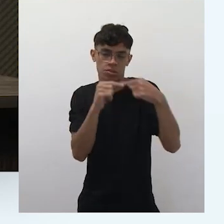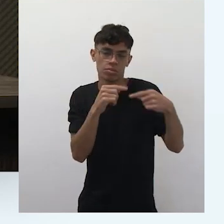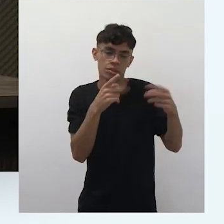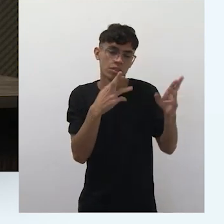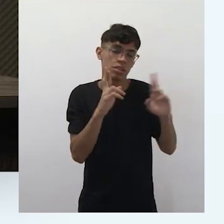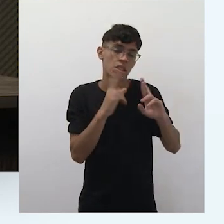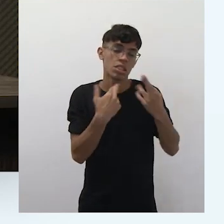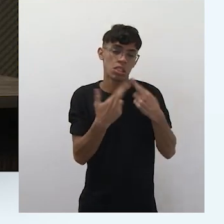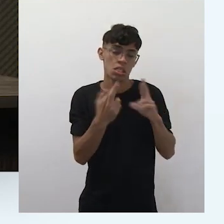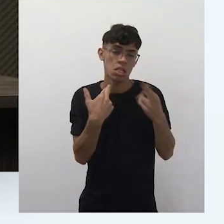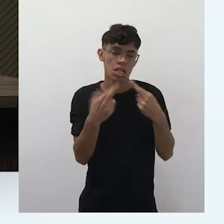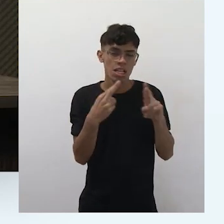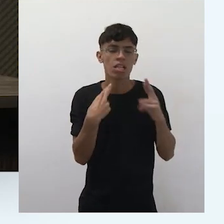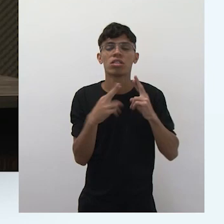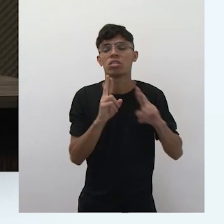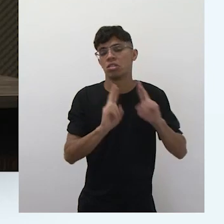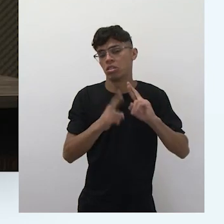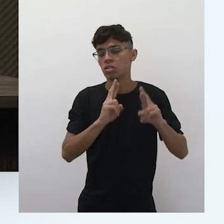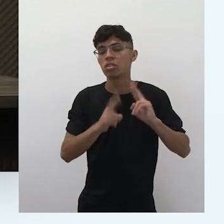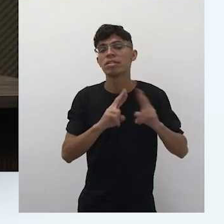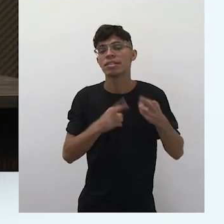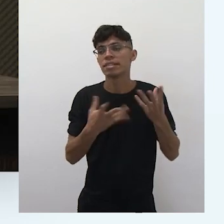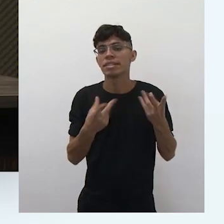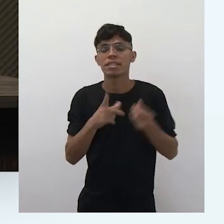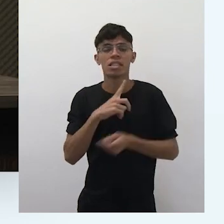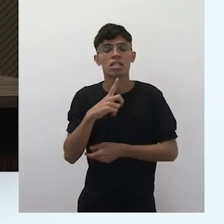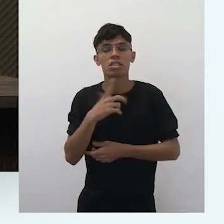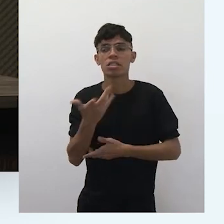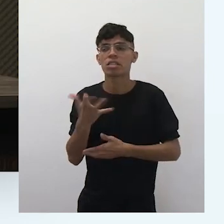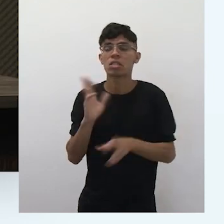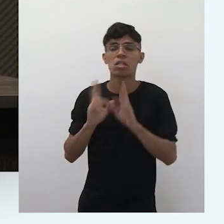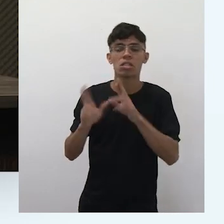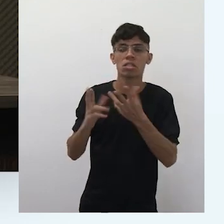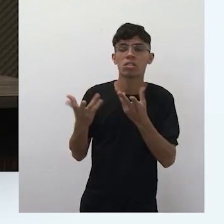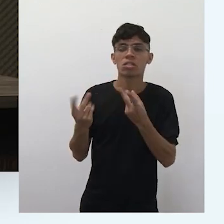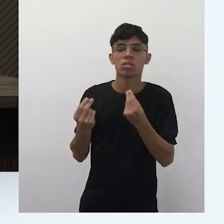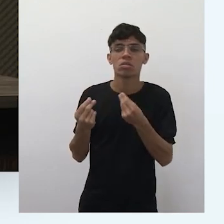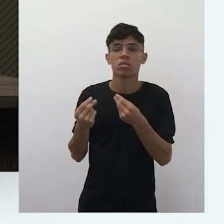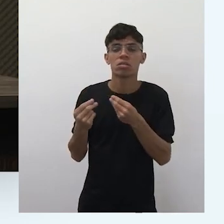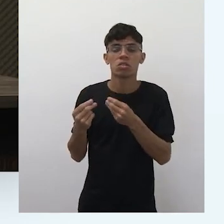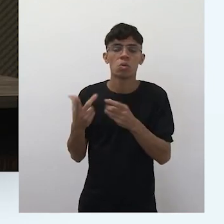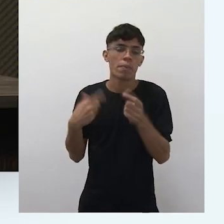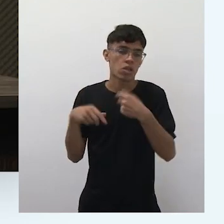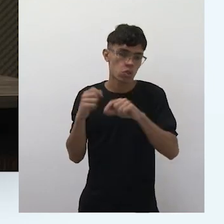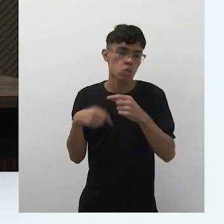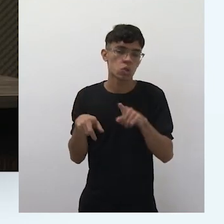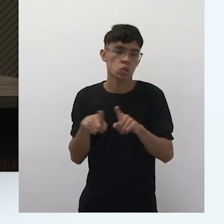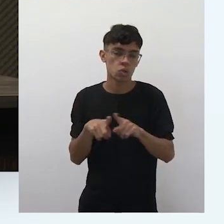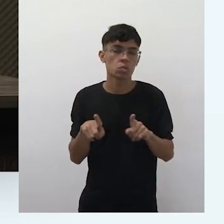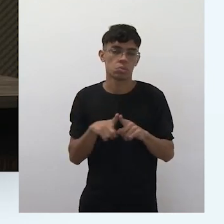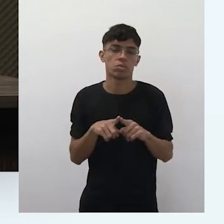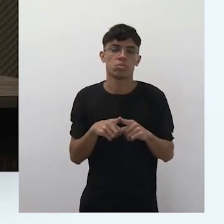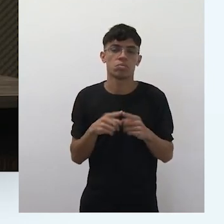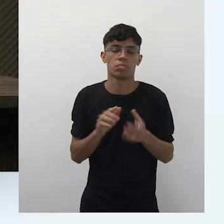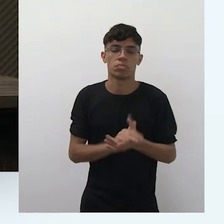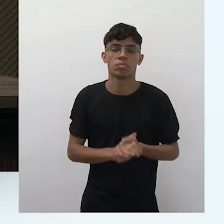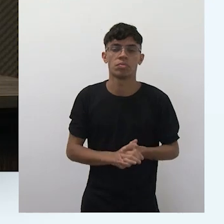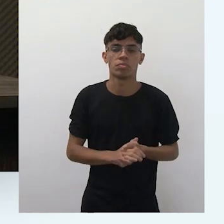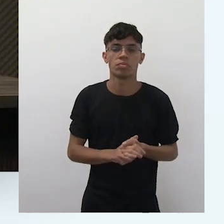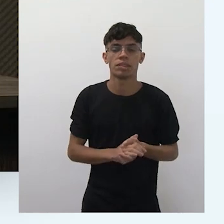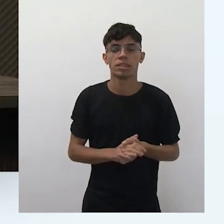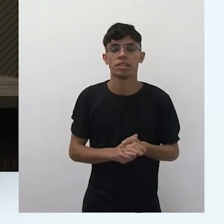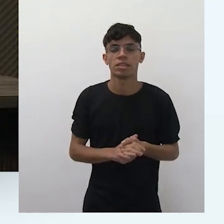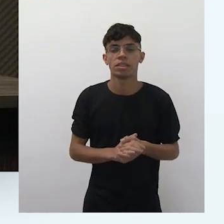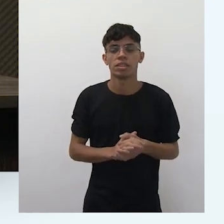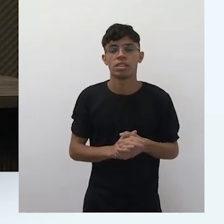relações extremamente complexas, né? Onde nós interagimos com o meio como fonte de recurso. Isso acaba levando também a questões